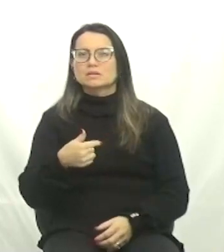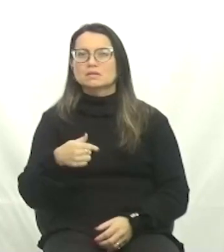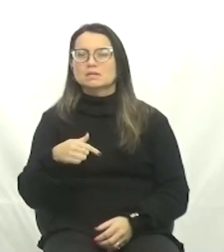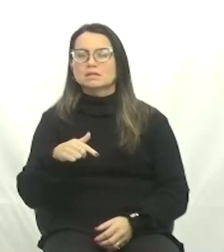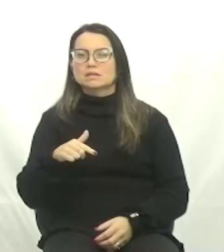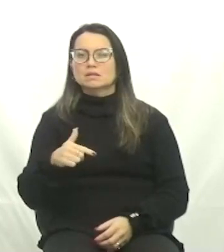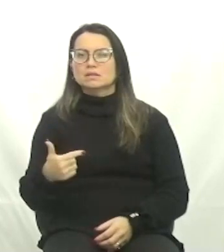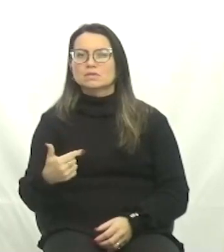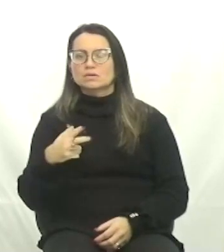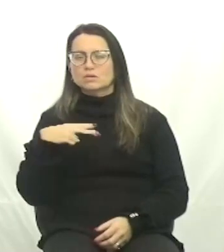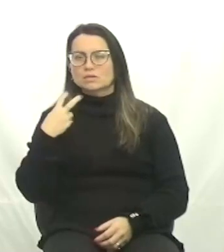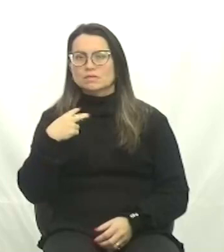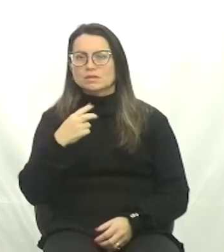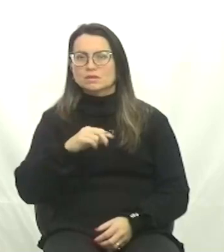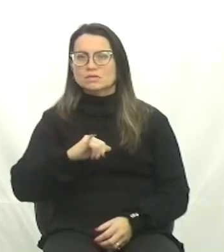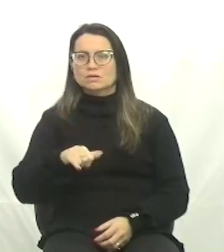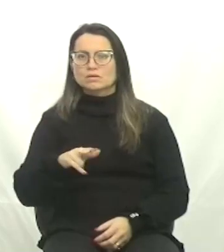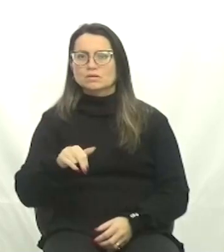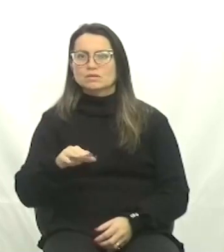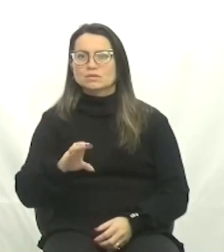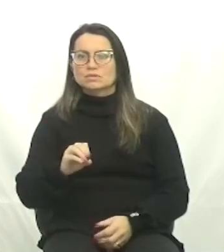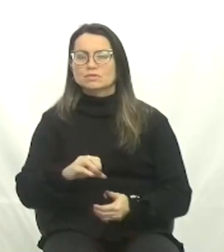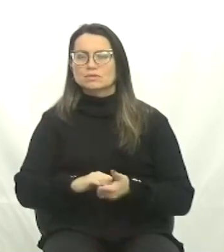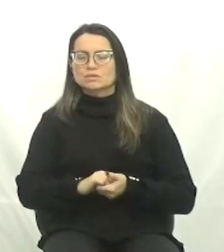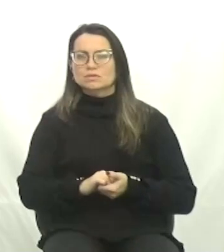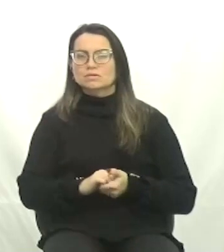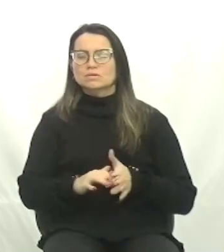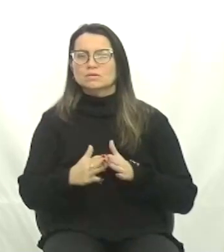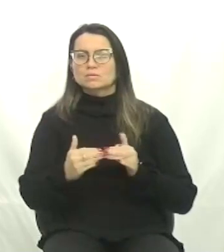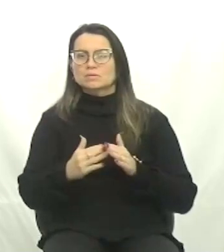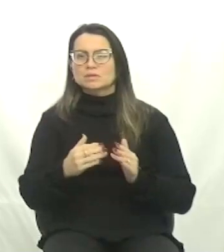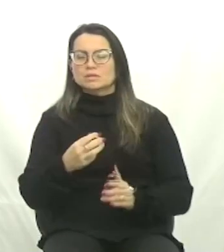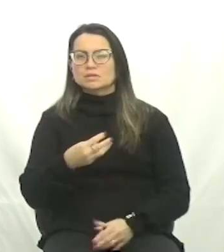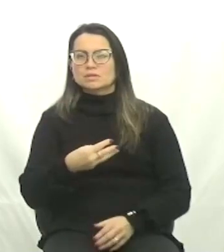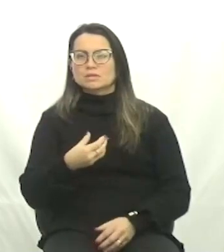362/2023, de autoria do vereador Júlio César Kaminski. Requerimento